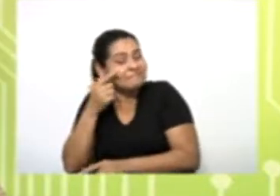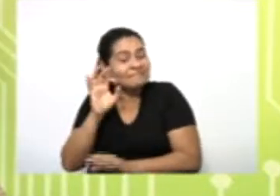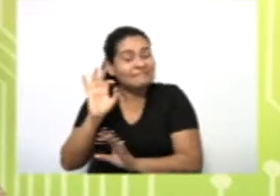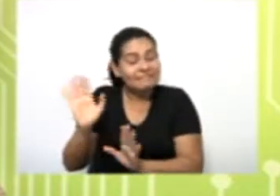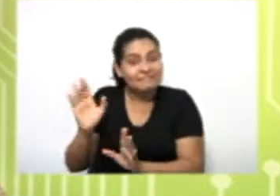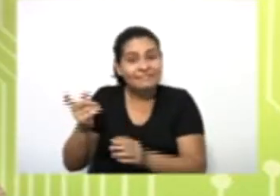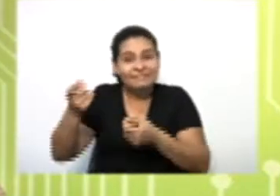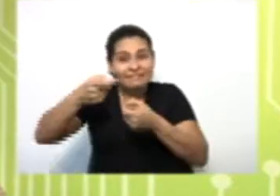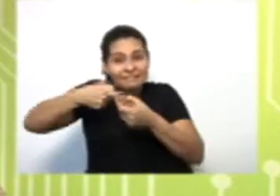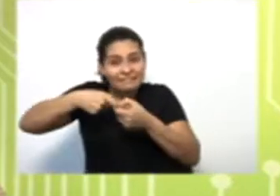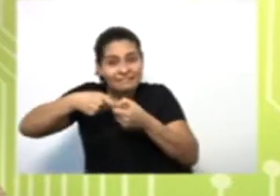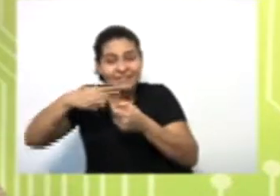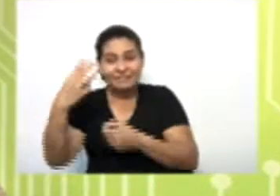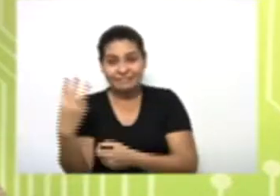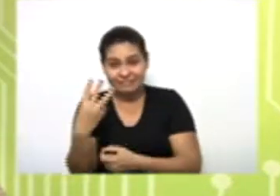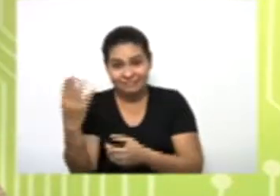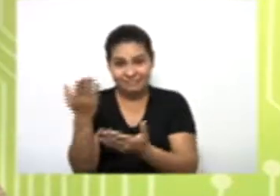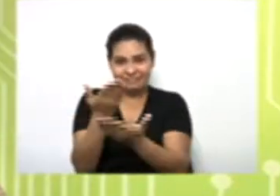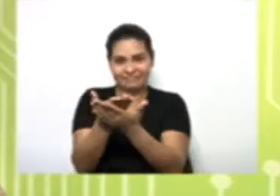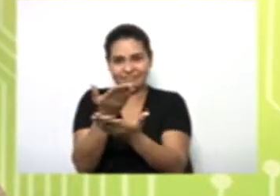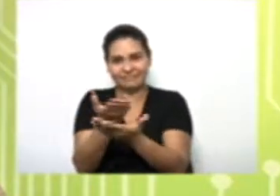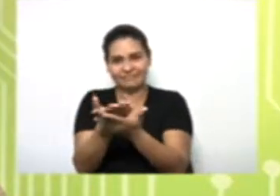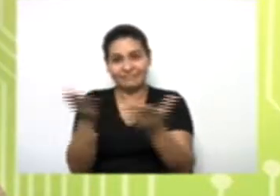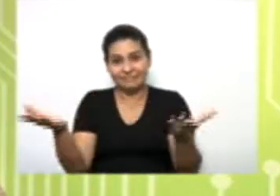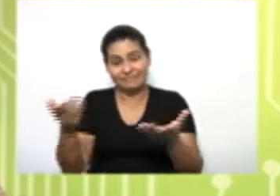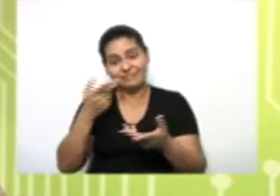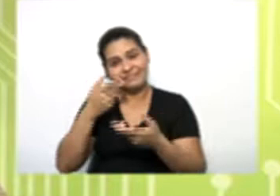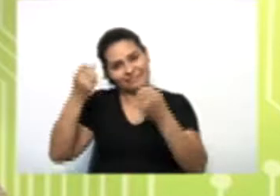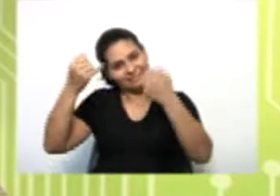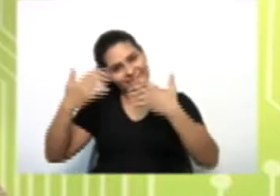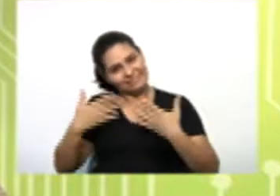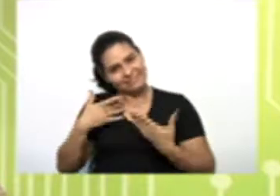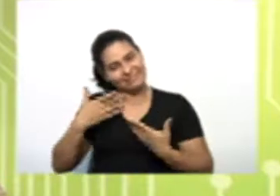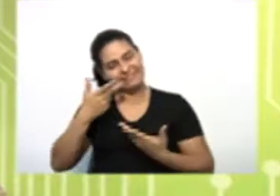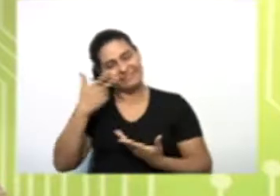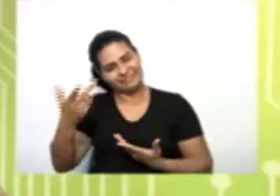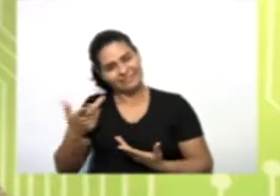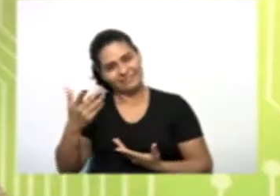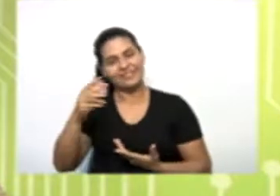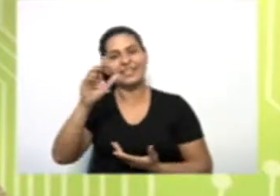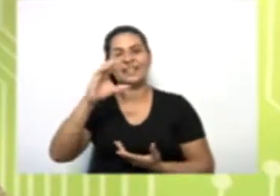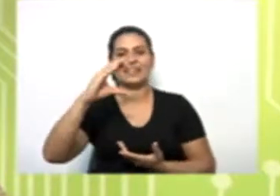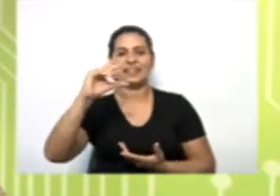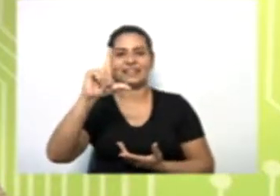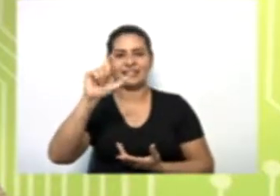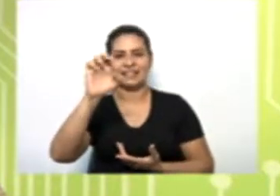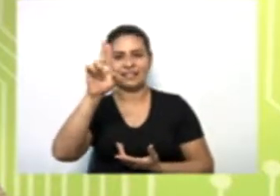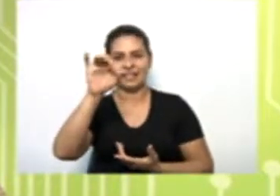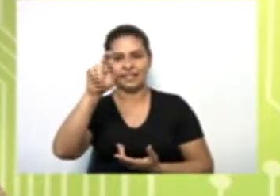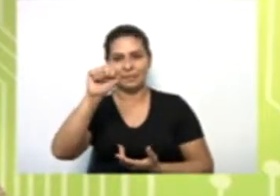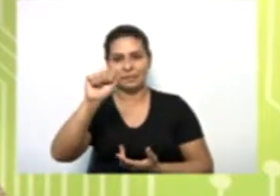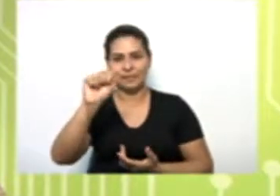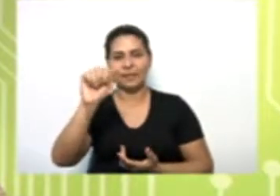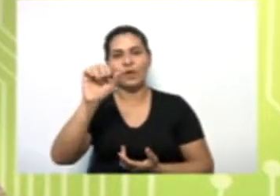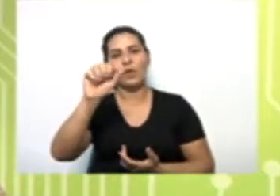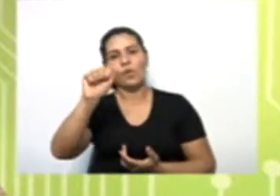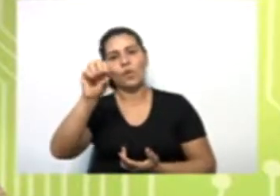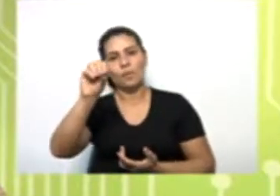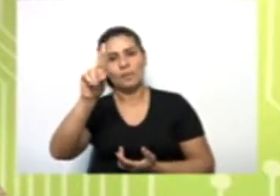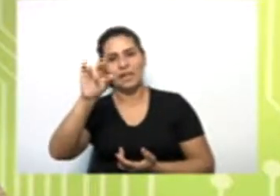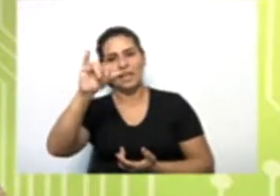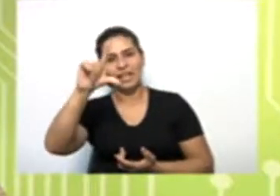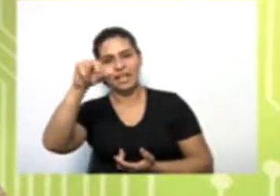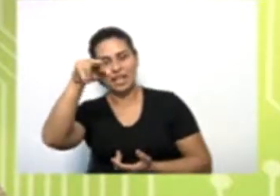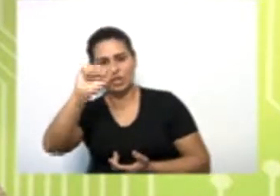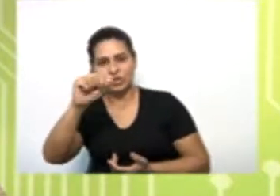Então, voltando à nossa terceira aula, esse que vos fala é o professor Clébio Biliani de Matos. Sinta-se à vontade, então,